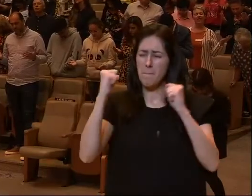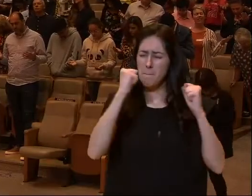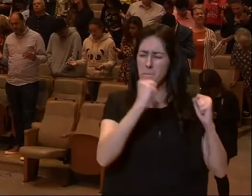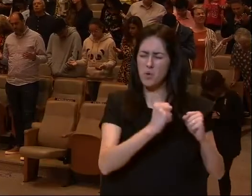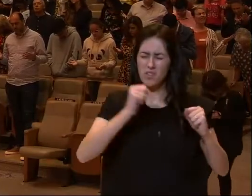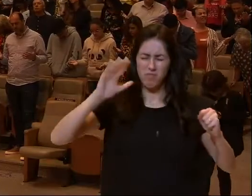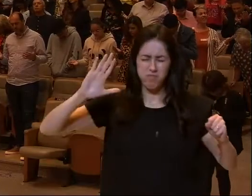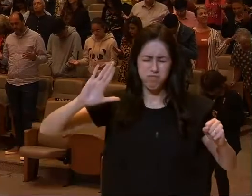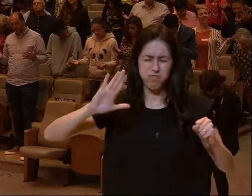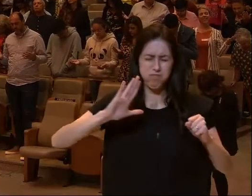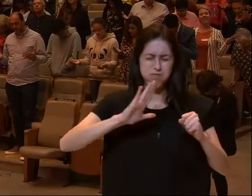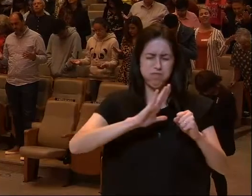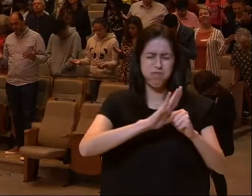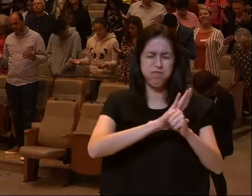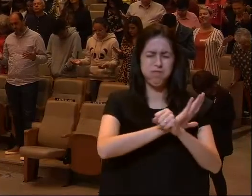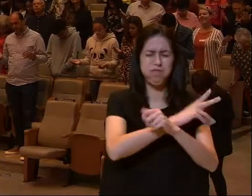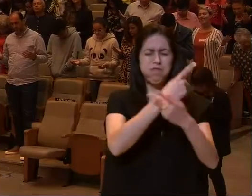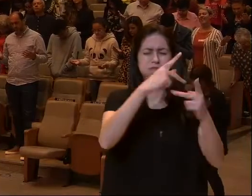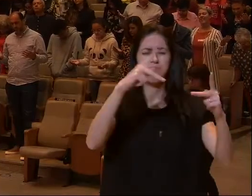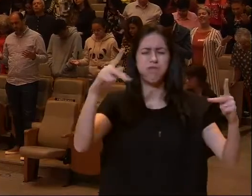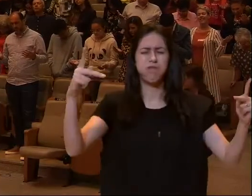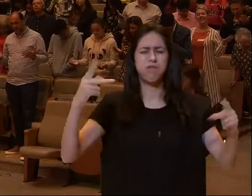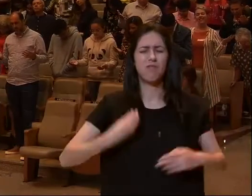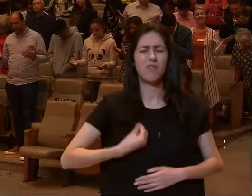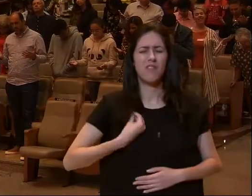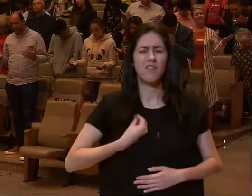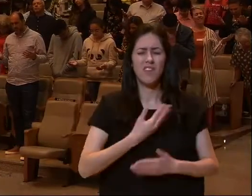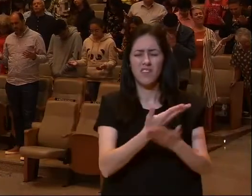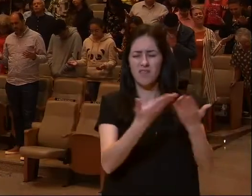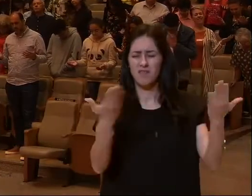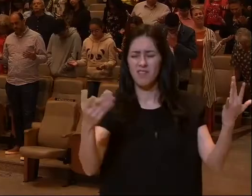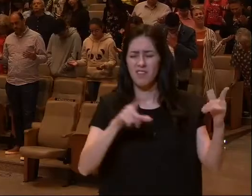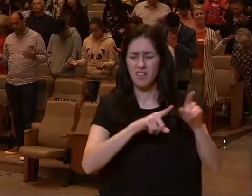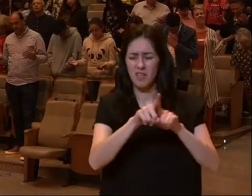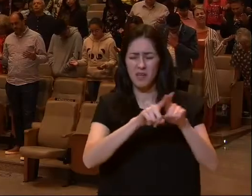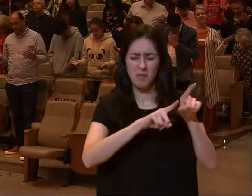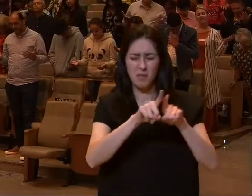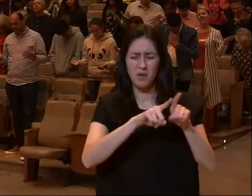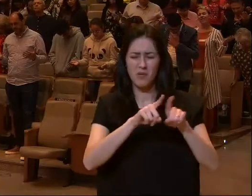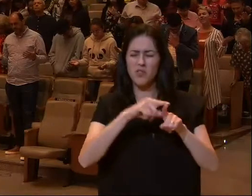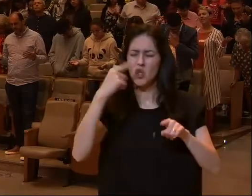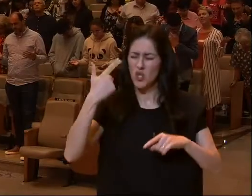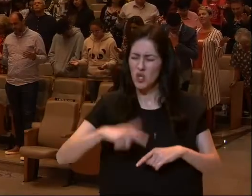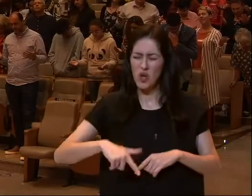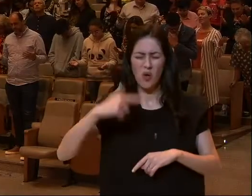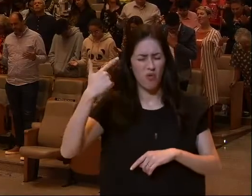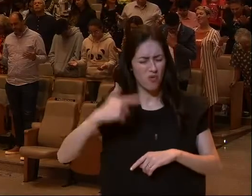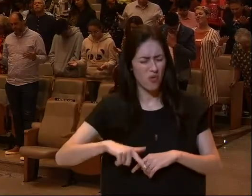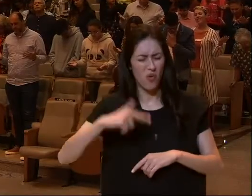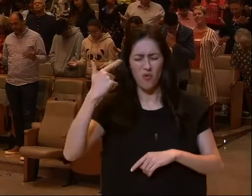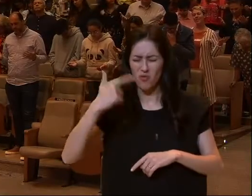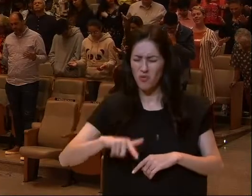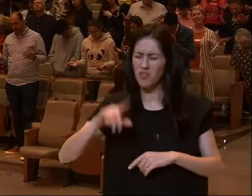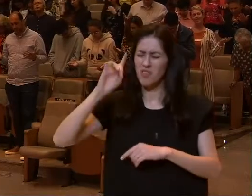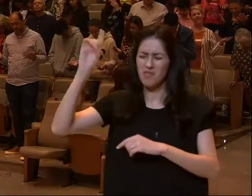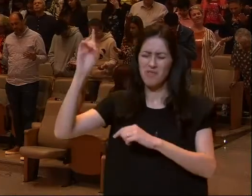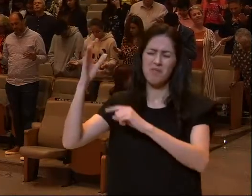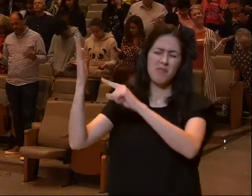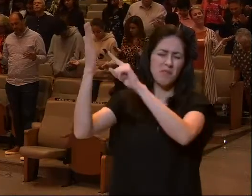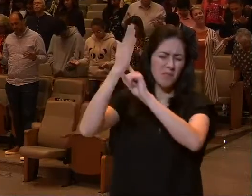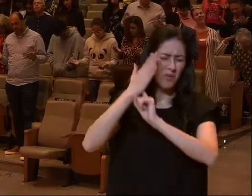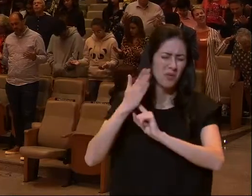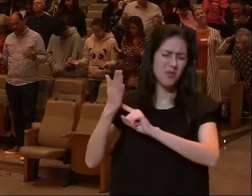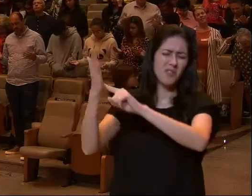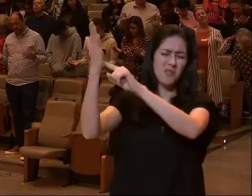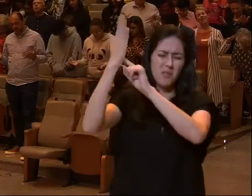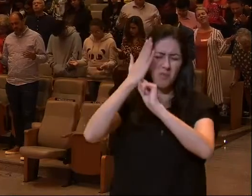seja derramada sobre a vida dos meus irmãos, que de glória em glória, de revelação em